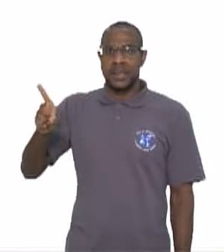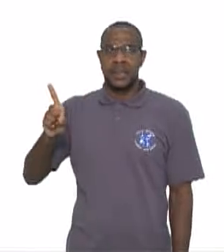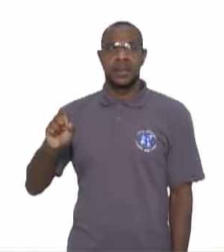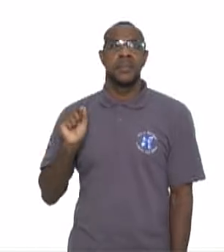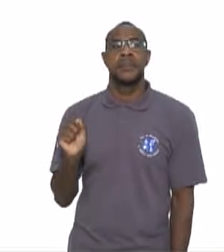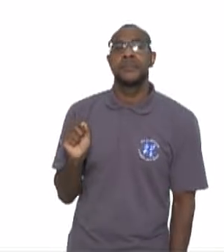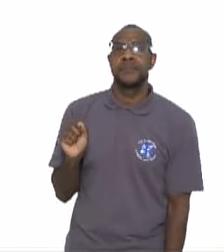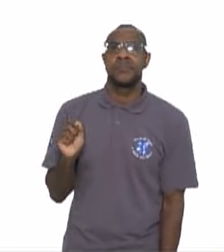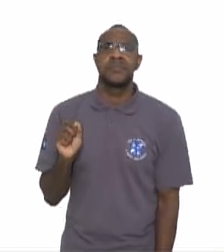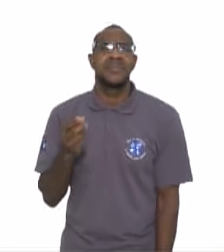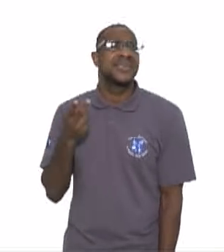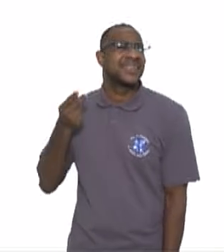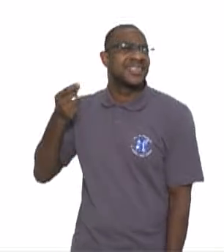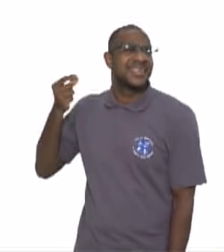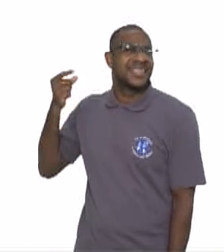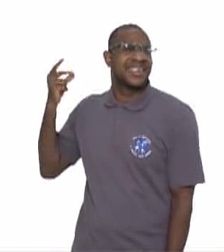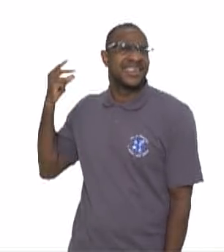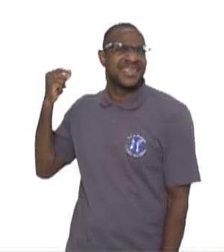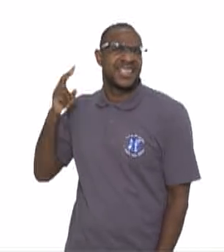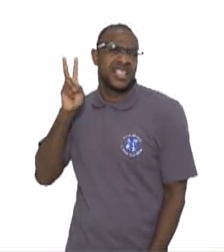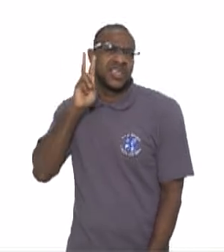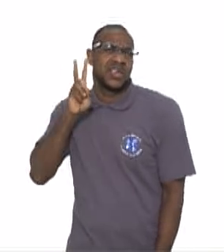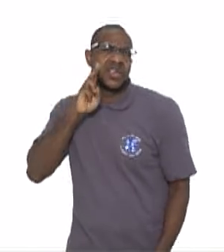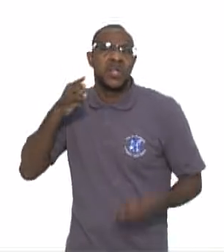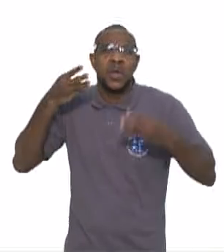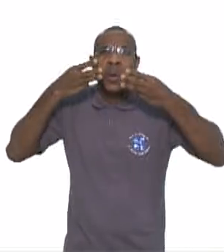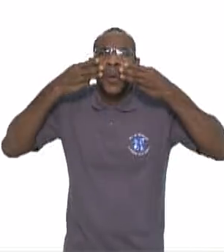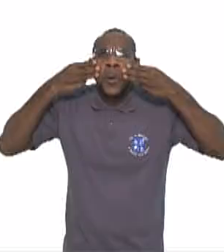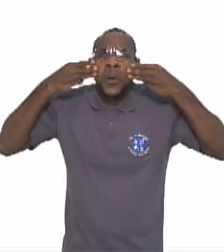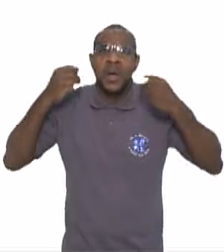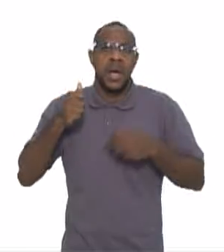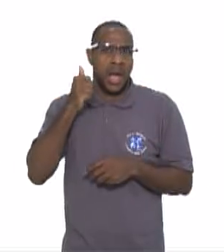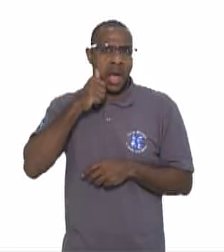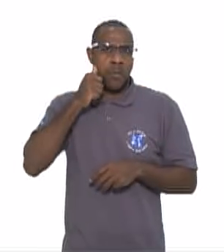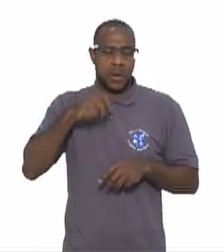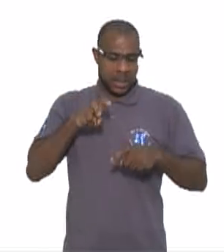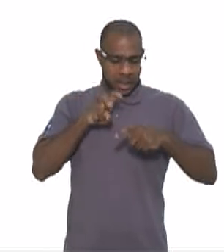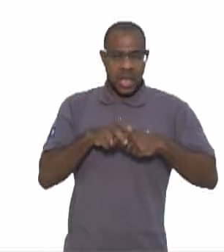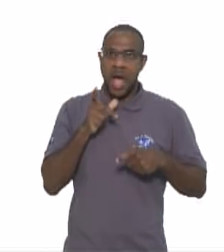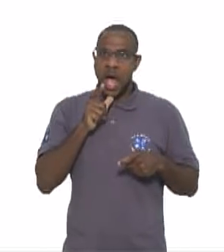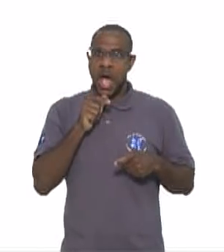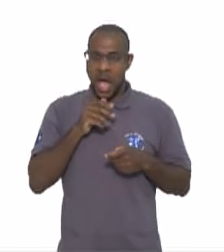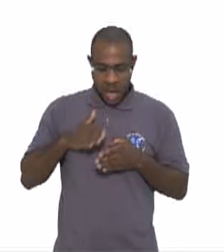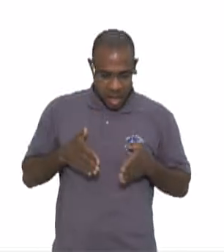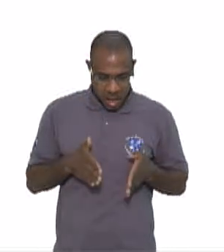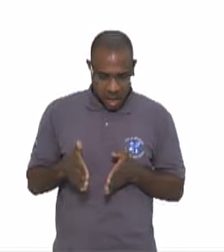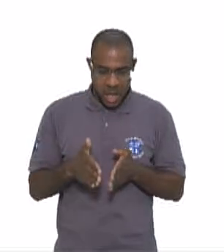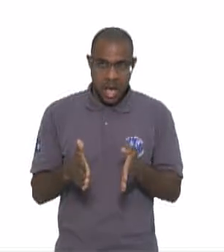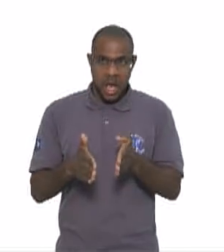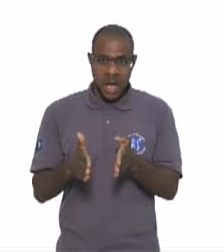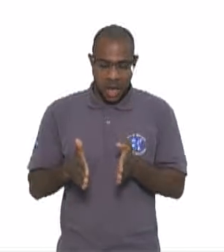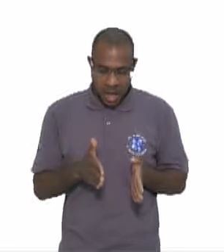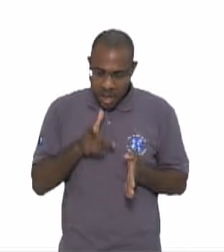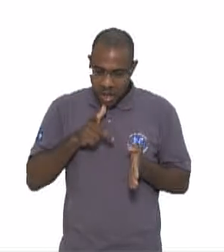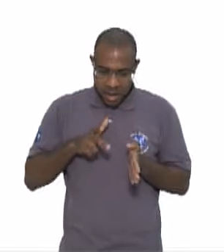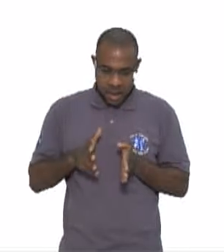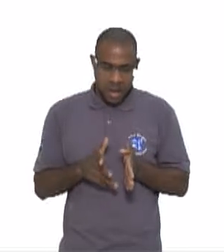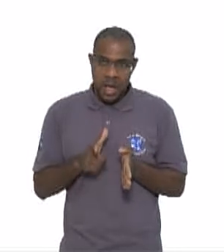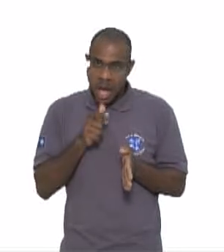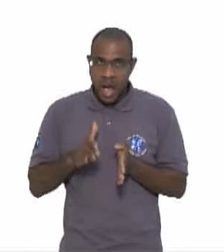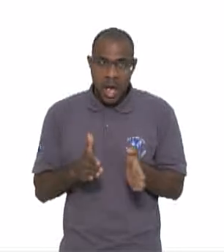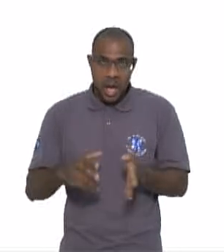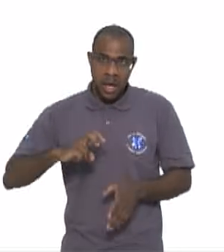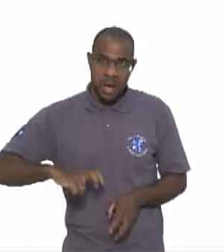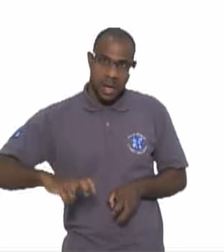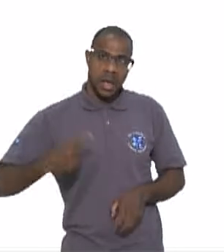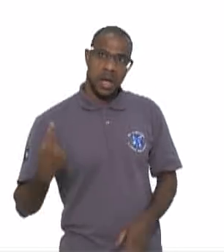lenda indígena, as mulheres que habitavam as margens do rio Amazonas viviam sozinhas em pequenos grupos, mas tinham filhos